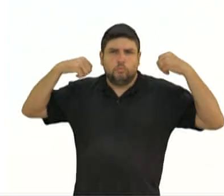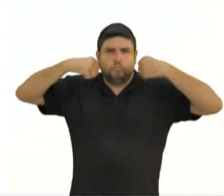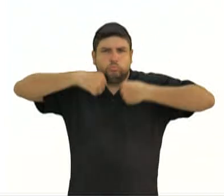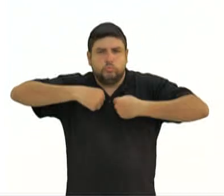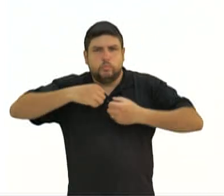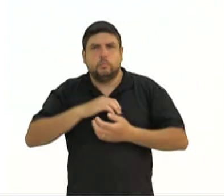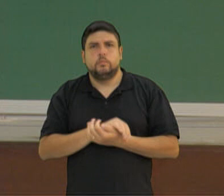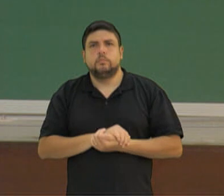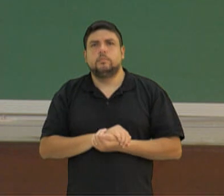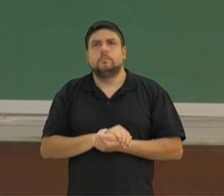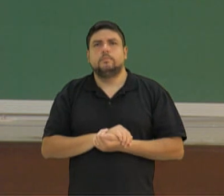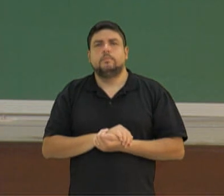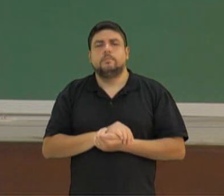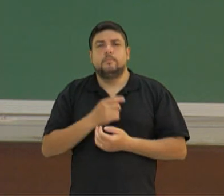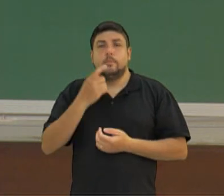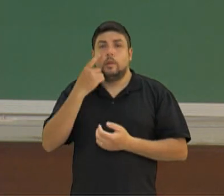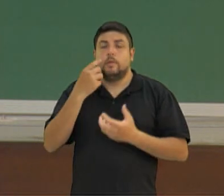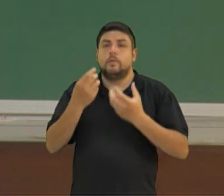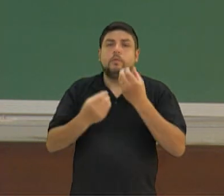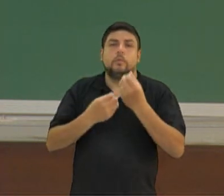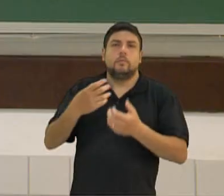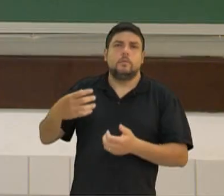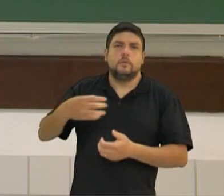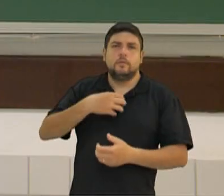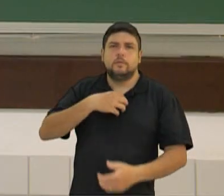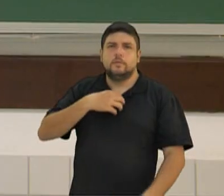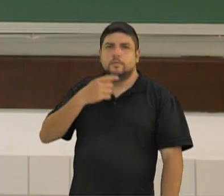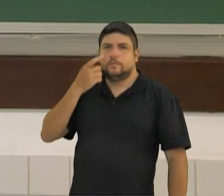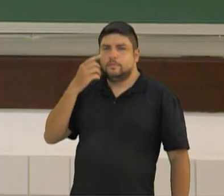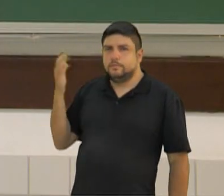observar aqui, ó, os seus mantos, a sua roupa